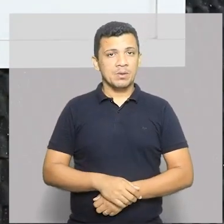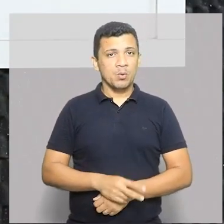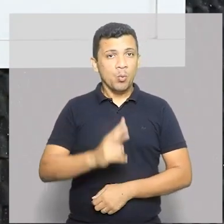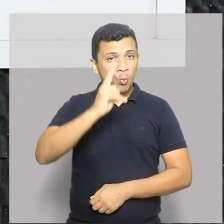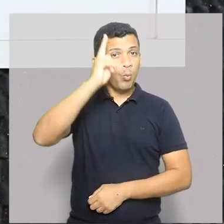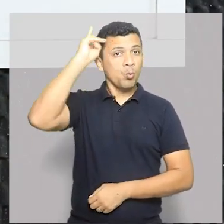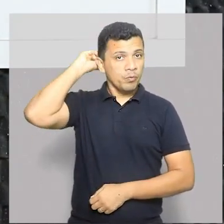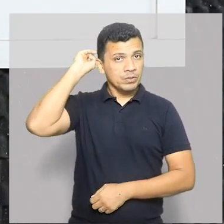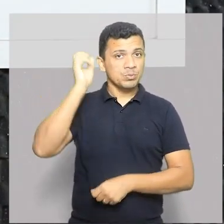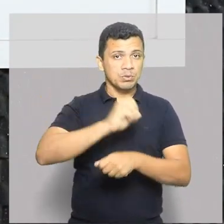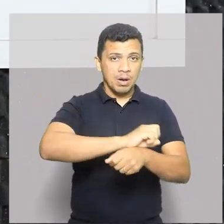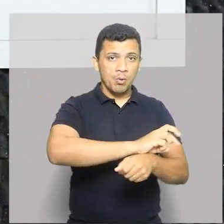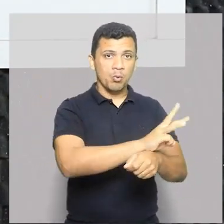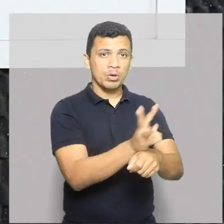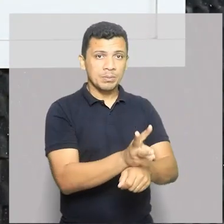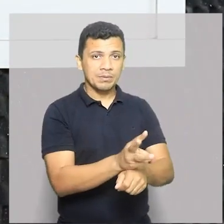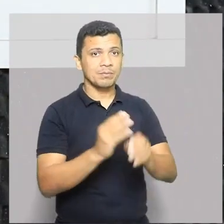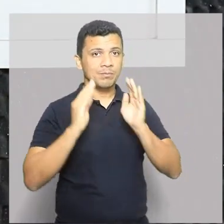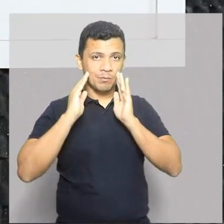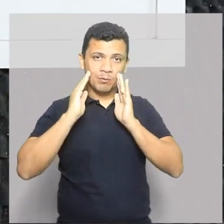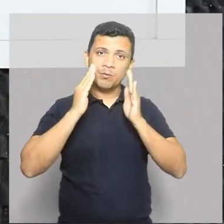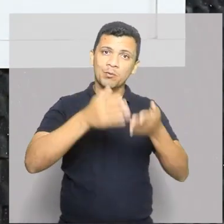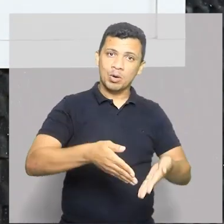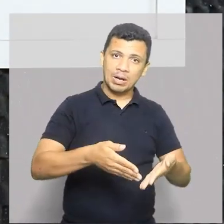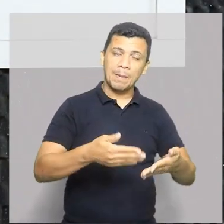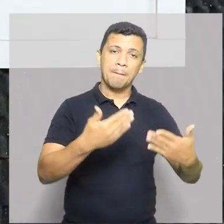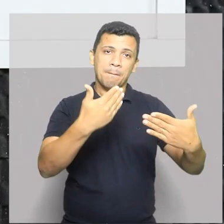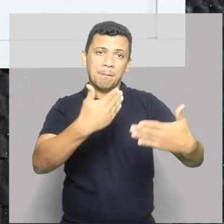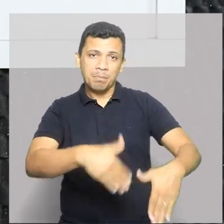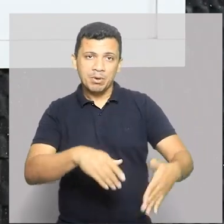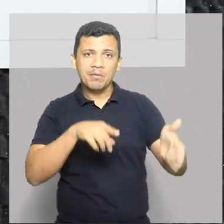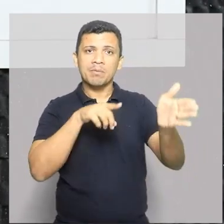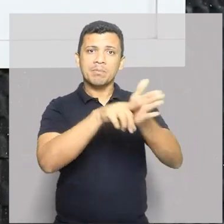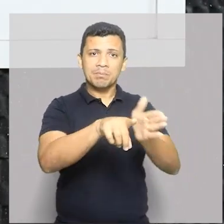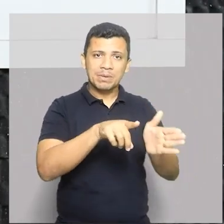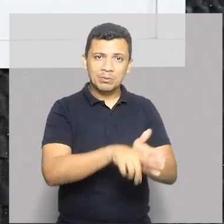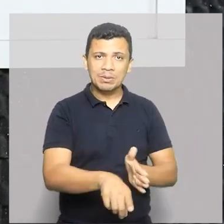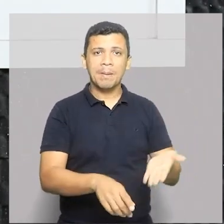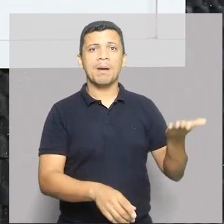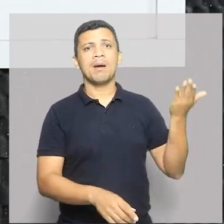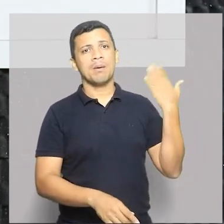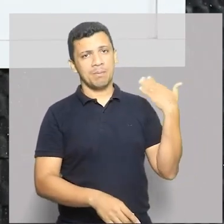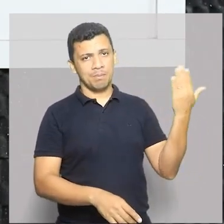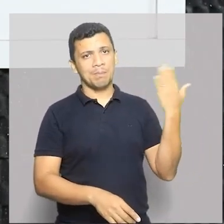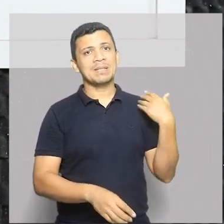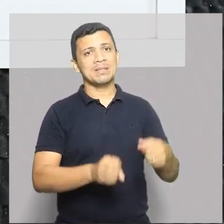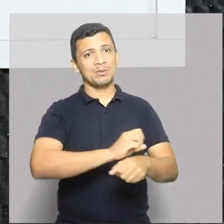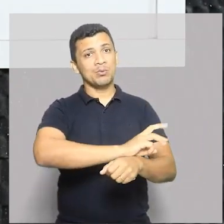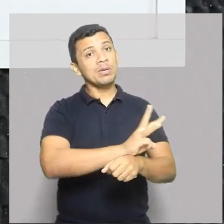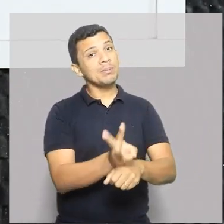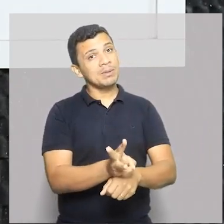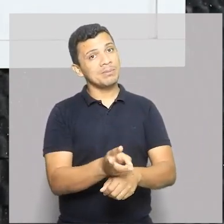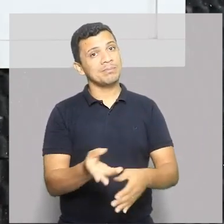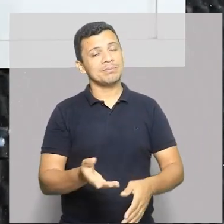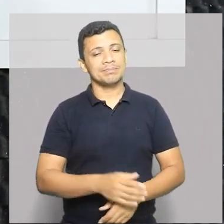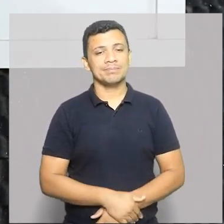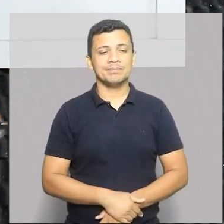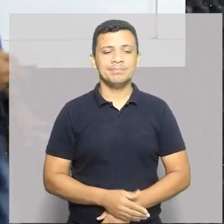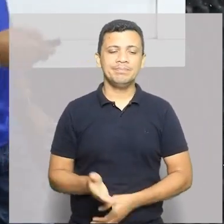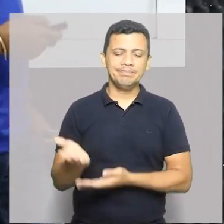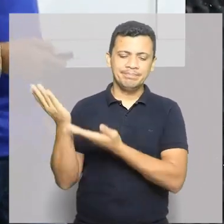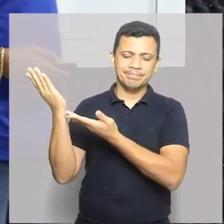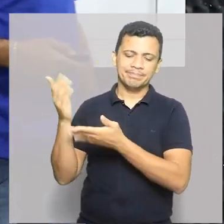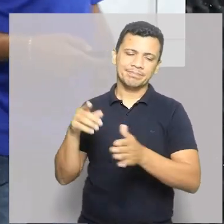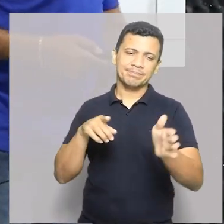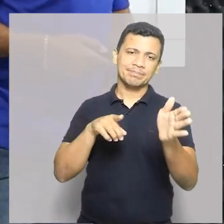foram de provas anteriores na UEMA. Então, e assim consequentemente, tá? E quando vocês tiverem uma questão, tipo, por exemplo, essa questão